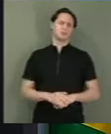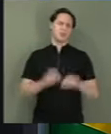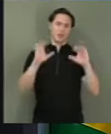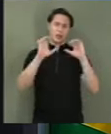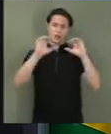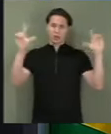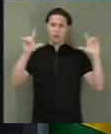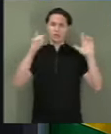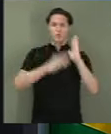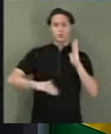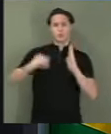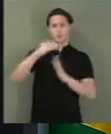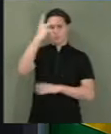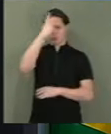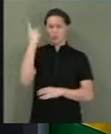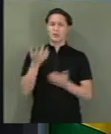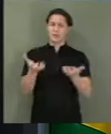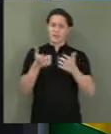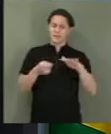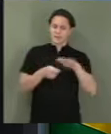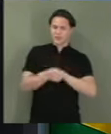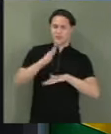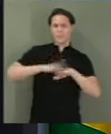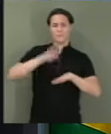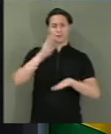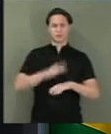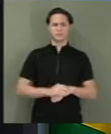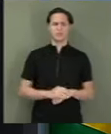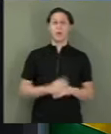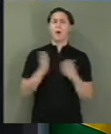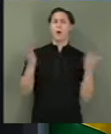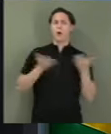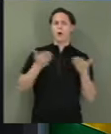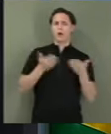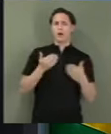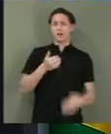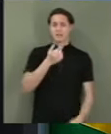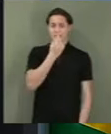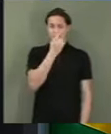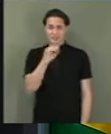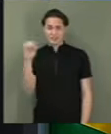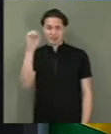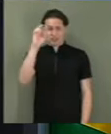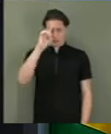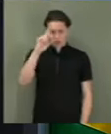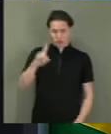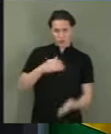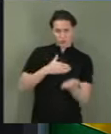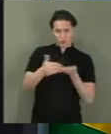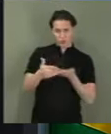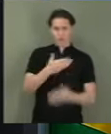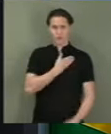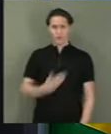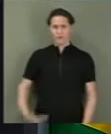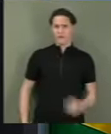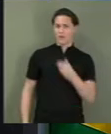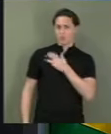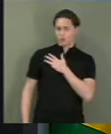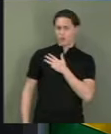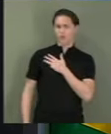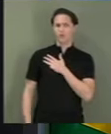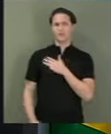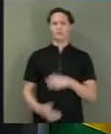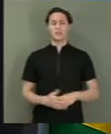vão querer que se Vista muito mais nesses primeiros em dias de governo do presidente Lula